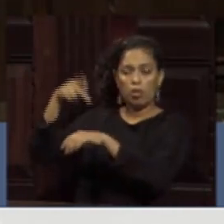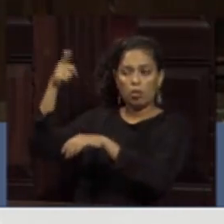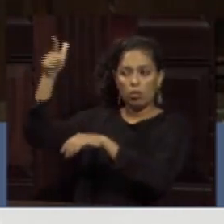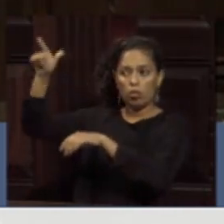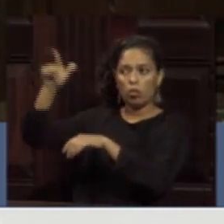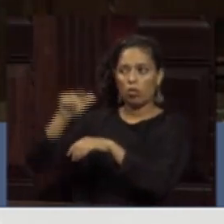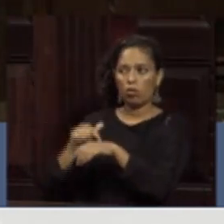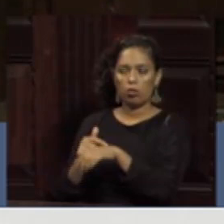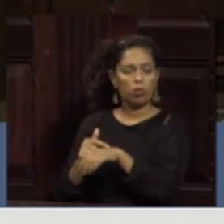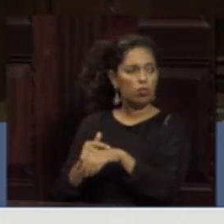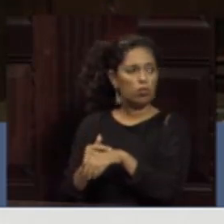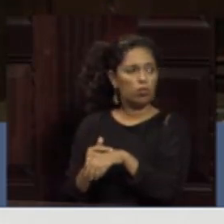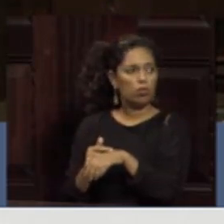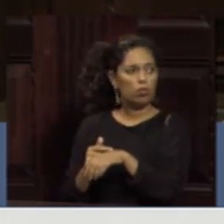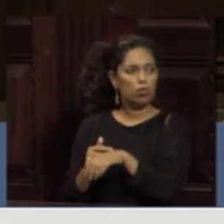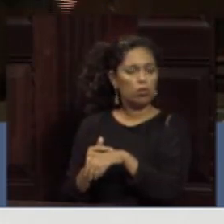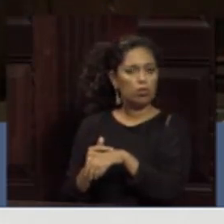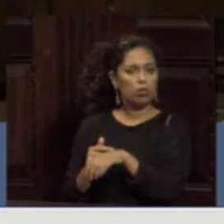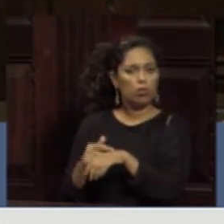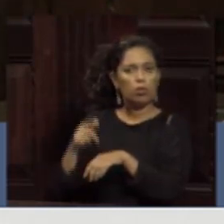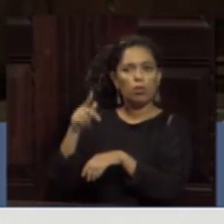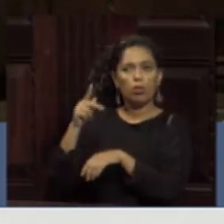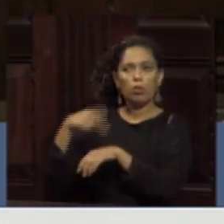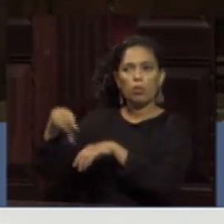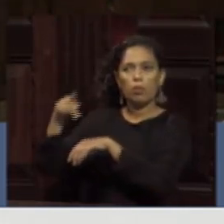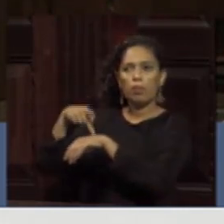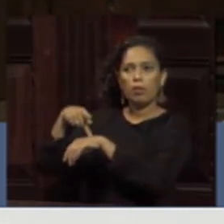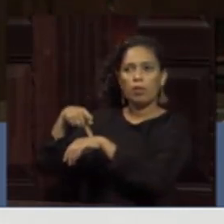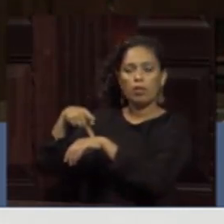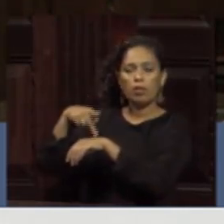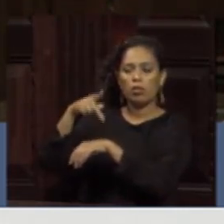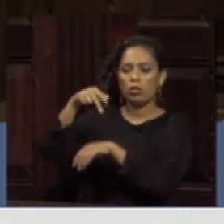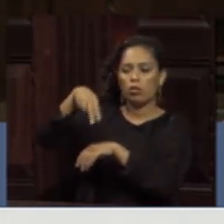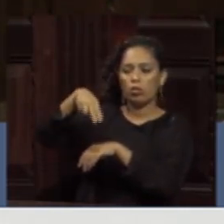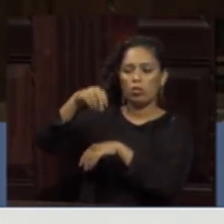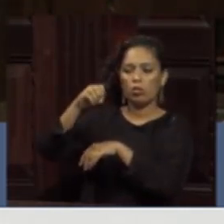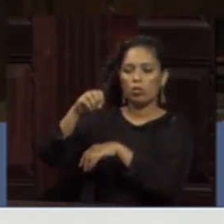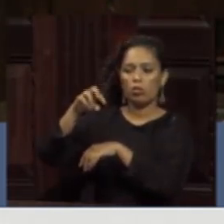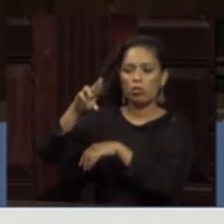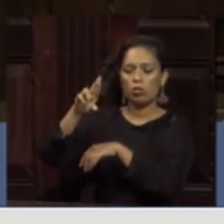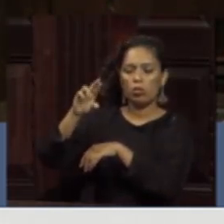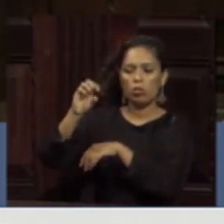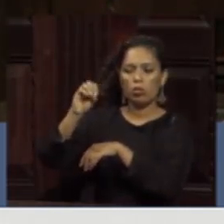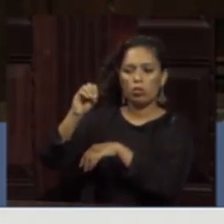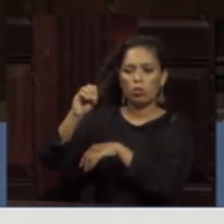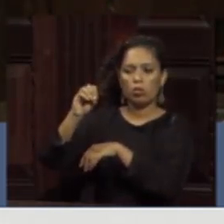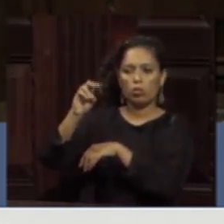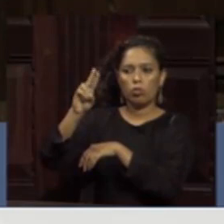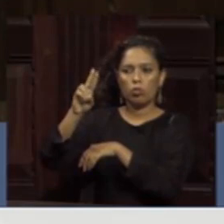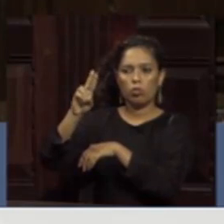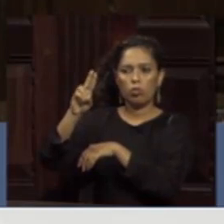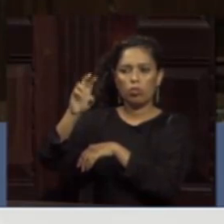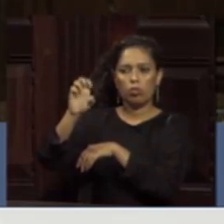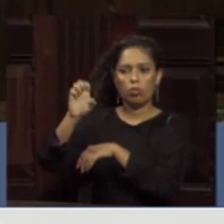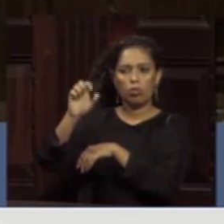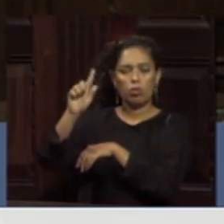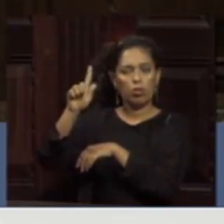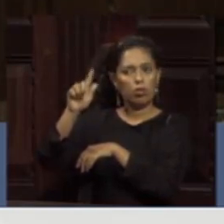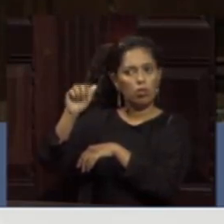E a Noruega tem sido apresentada aos olhos do mundo como um